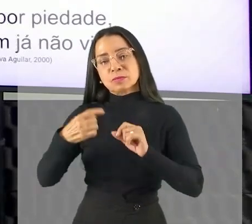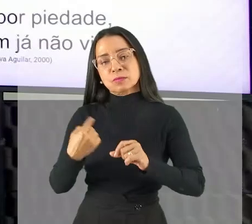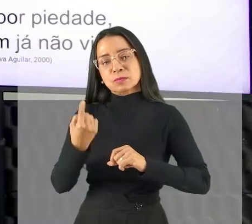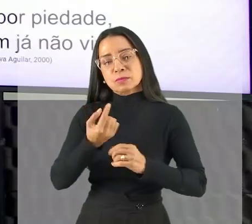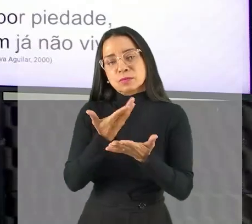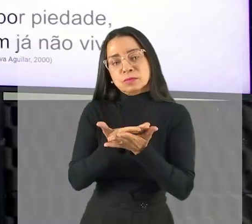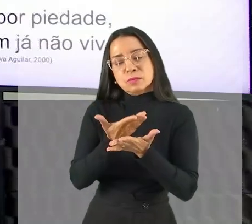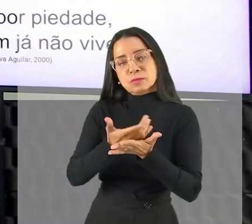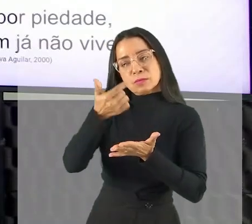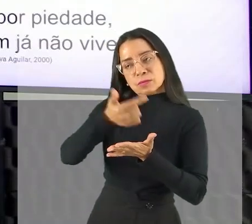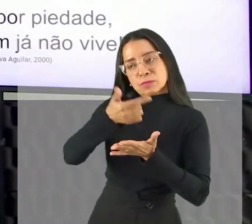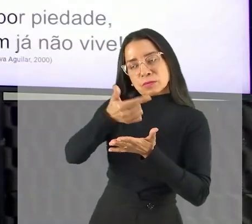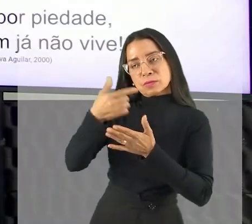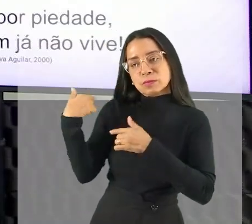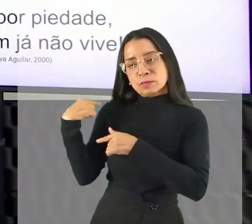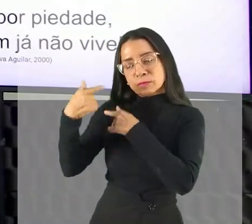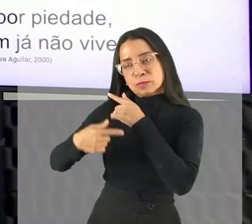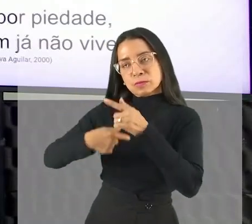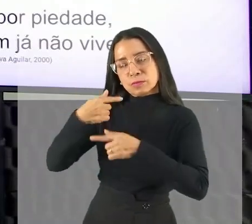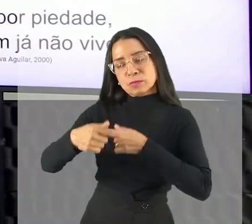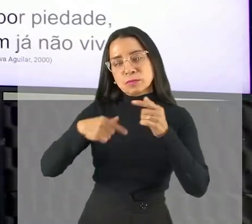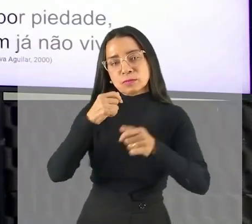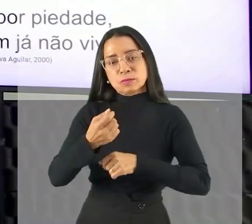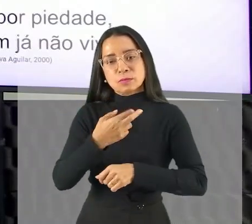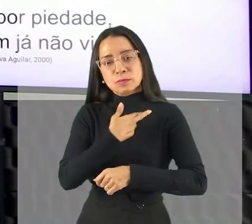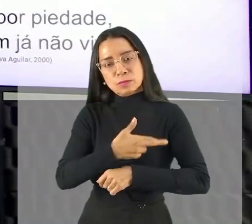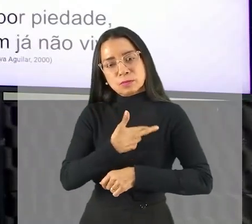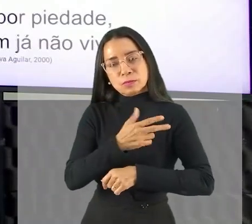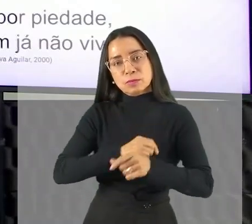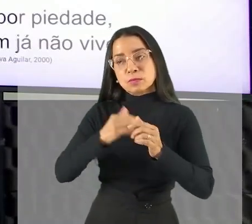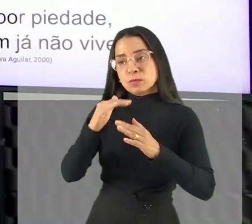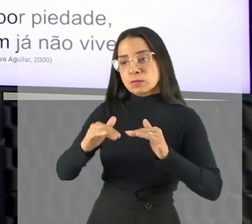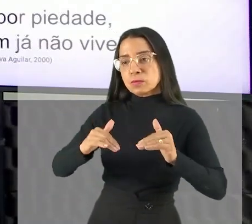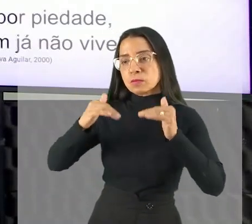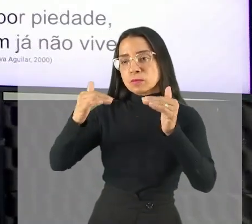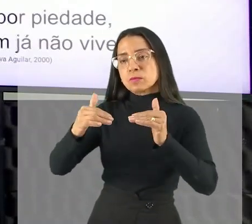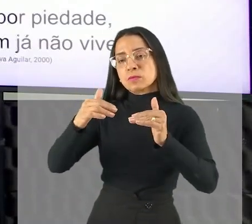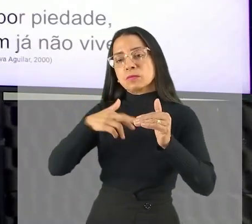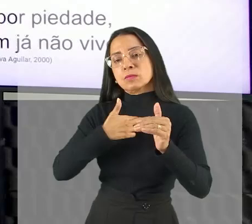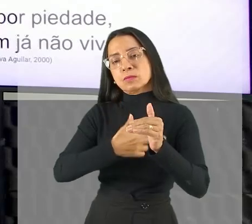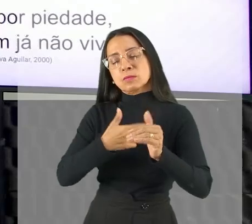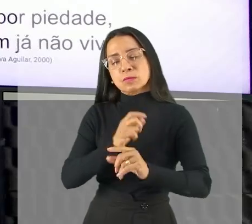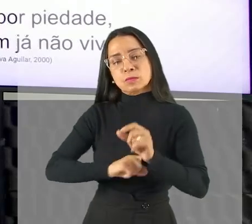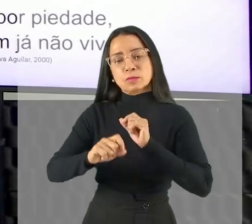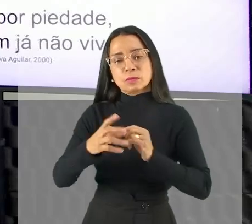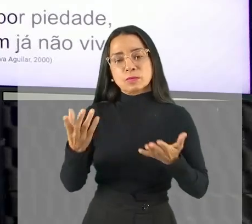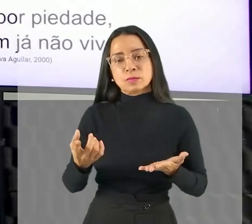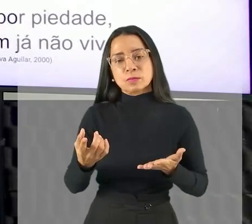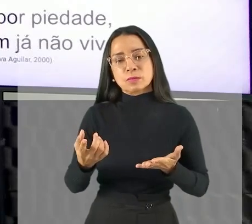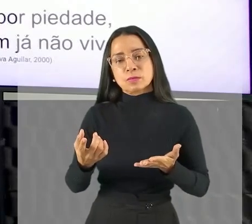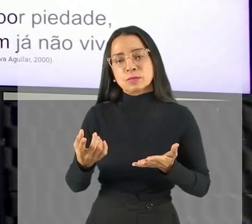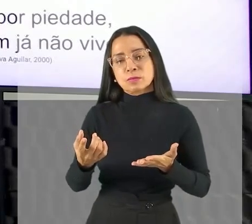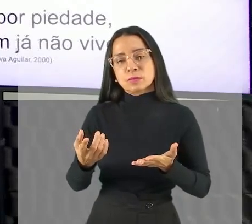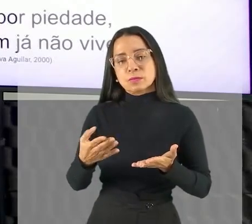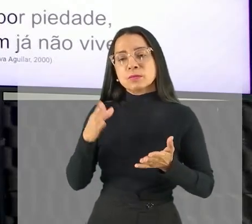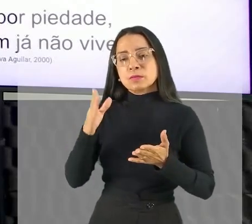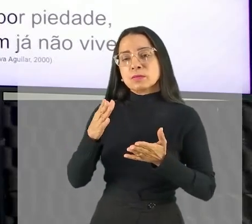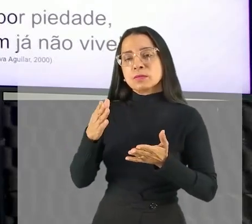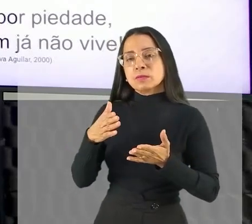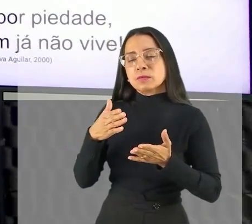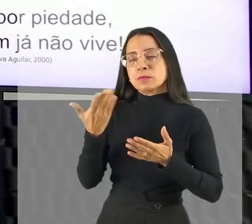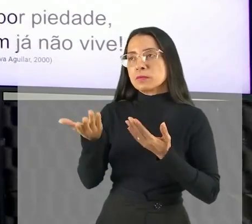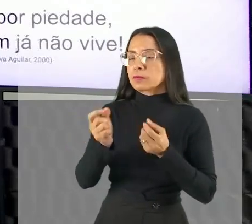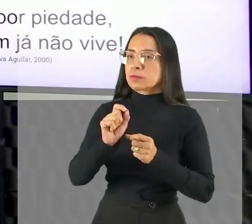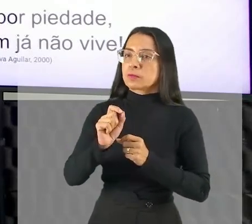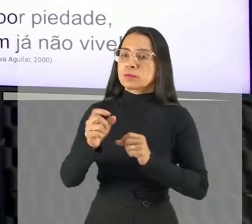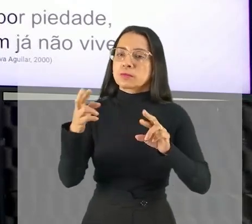a segunda geração do romantismo, o ultra-romantismo, aquele romantismo muito exagerado, perpassa um pouco sobre a relação,